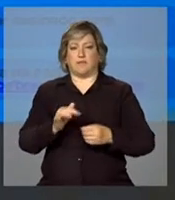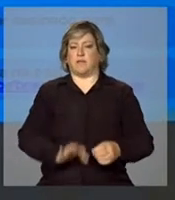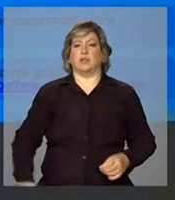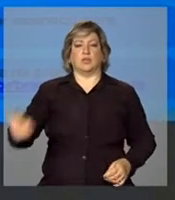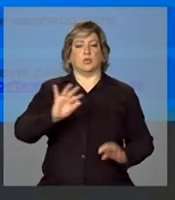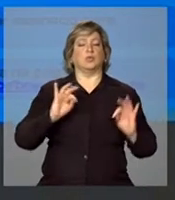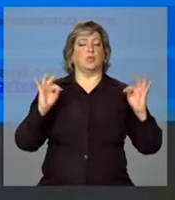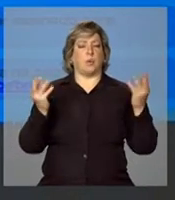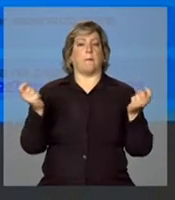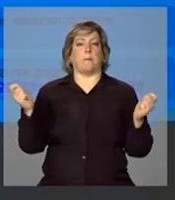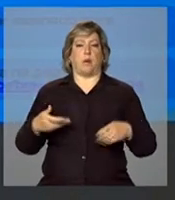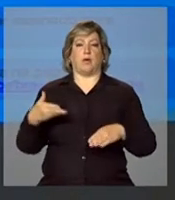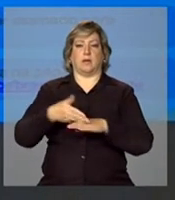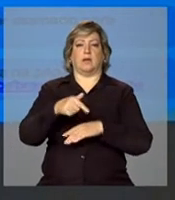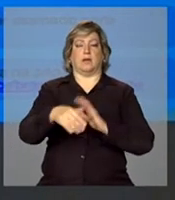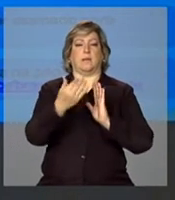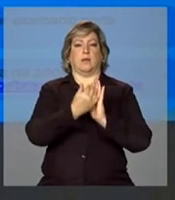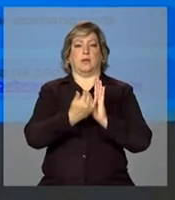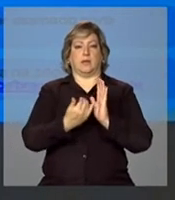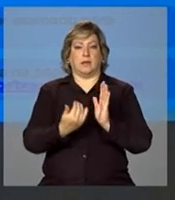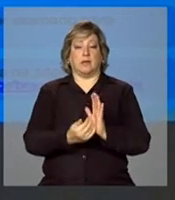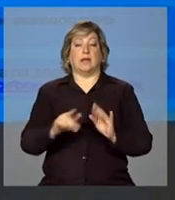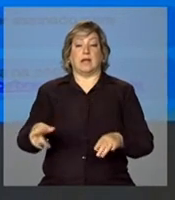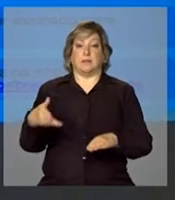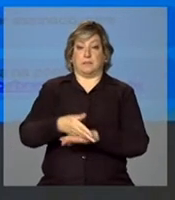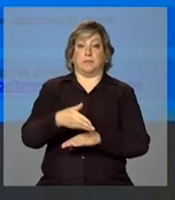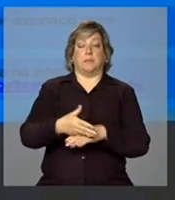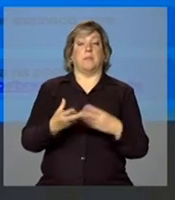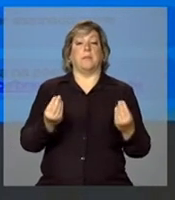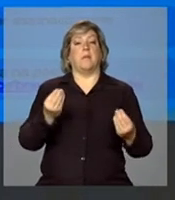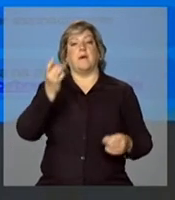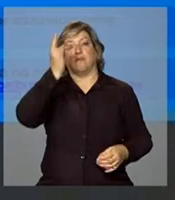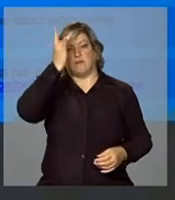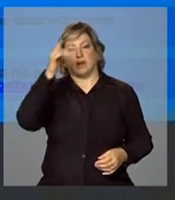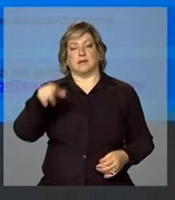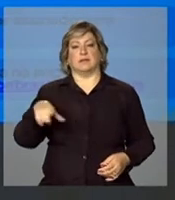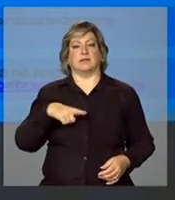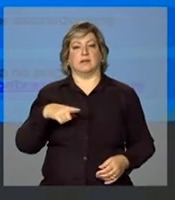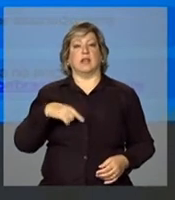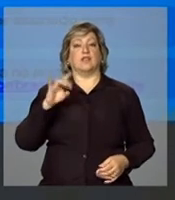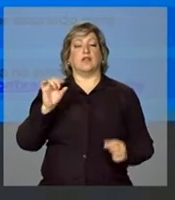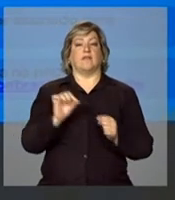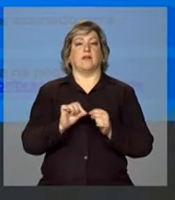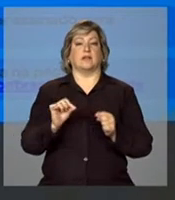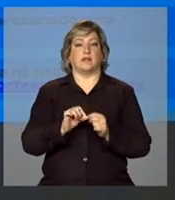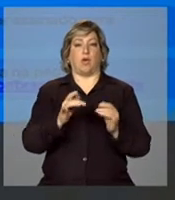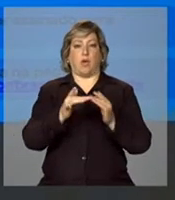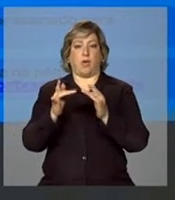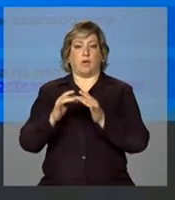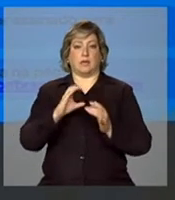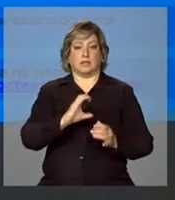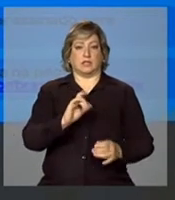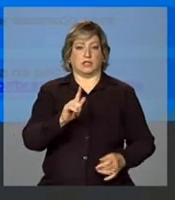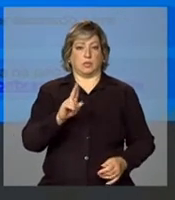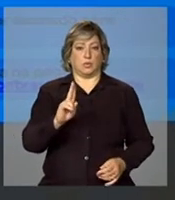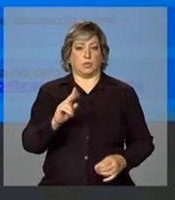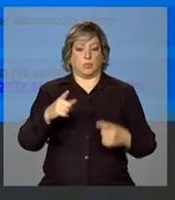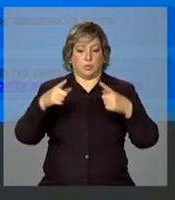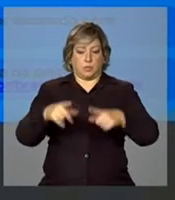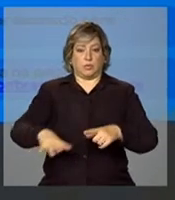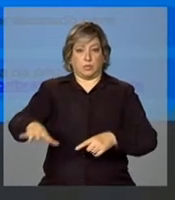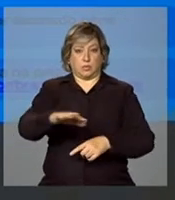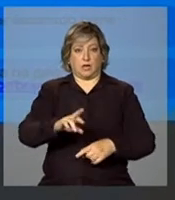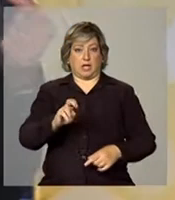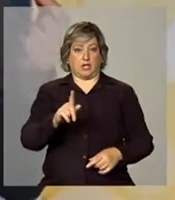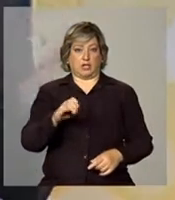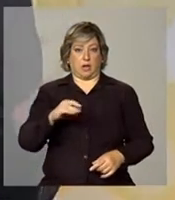podem aderir ao programa. E a participação é muito fácil, tá? Basta entrar em contato com a CGU regional ou com a sede